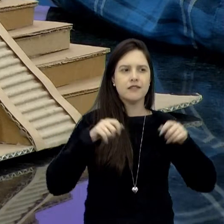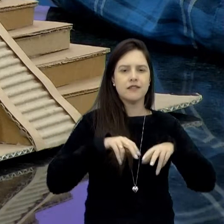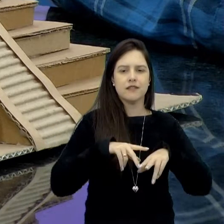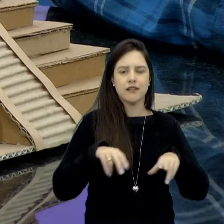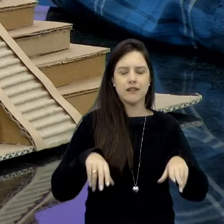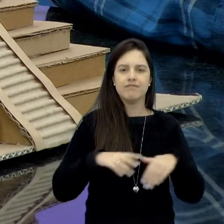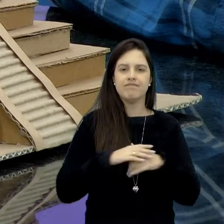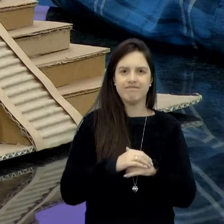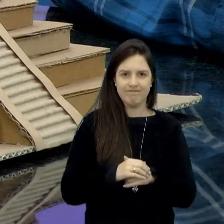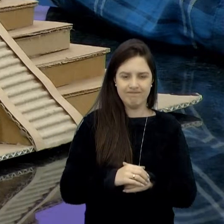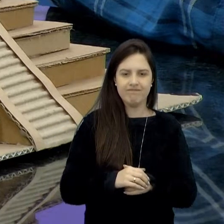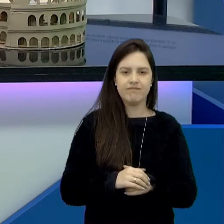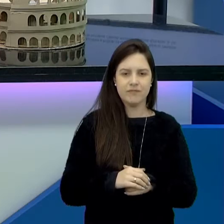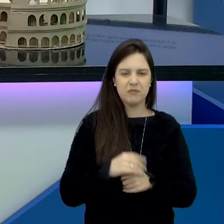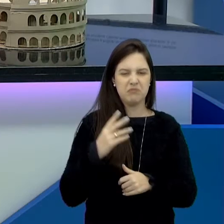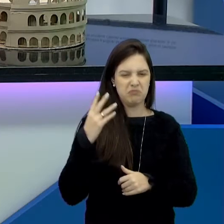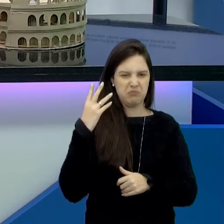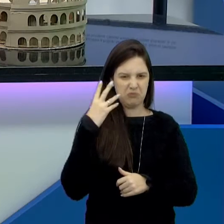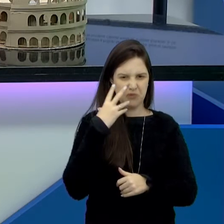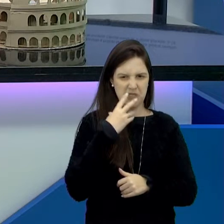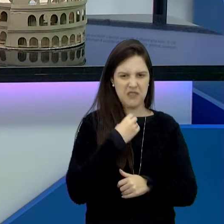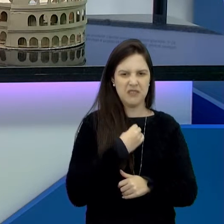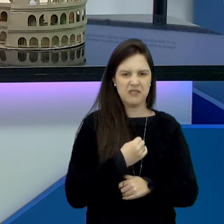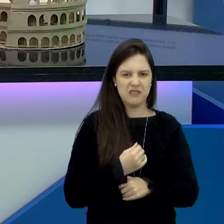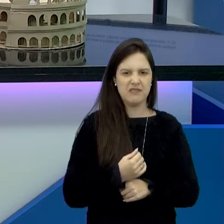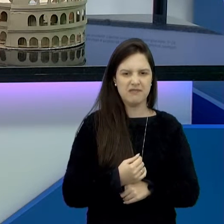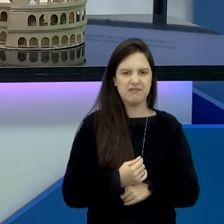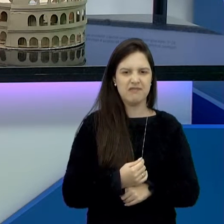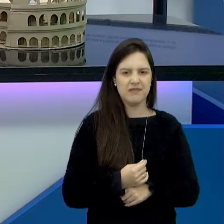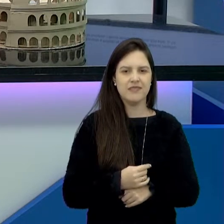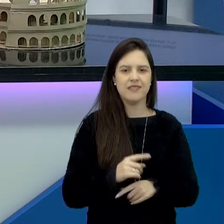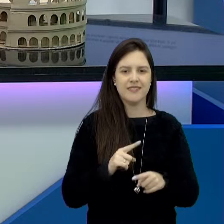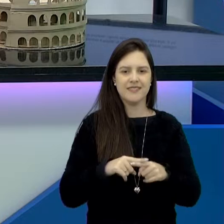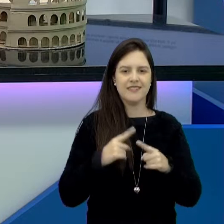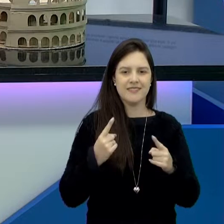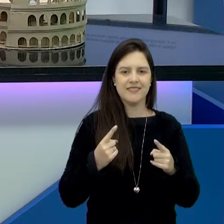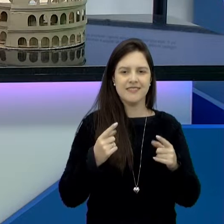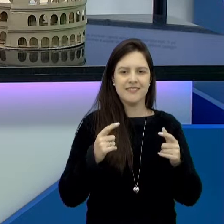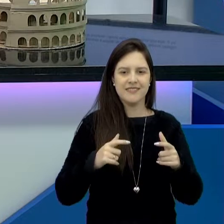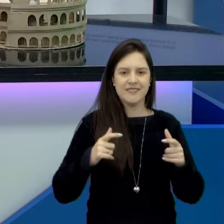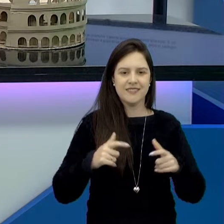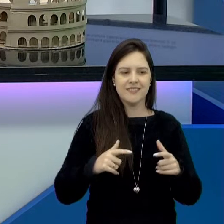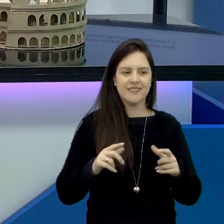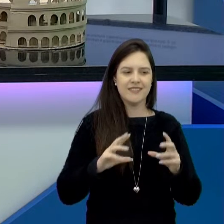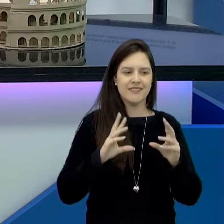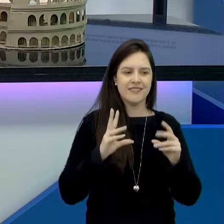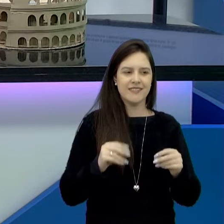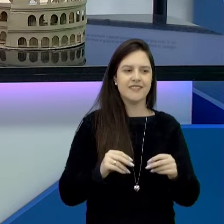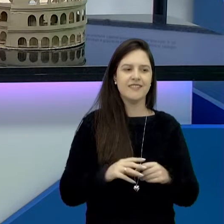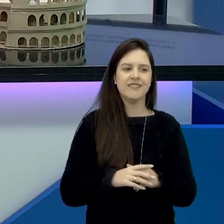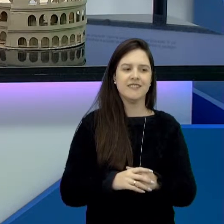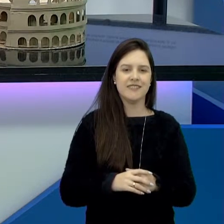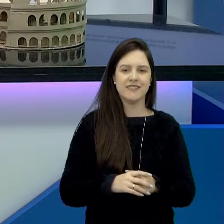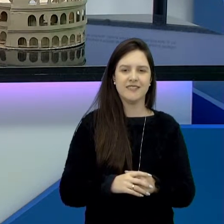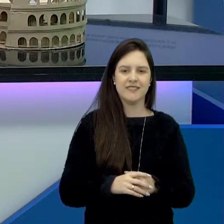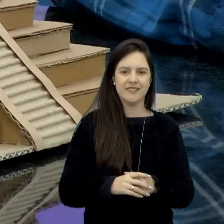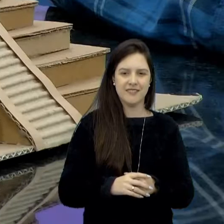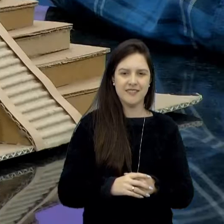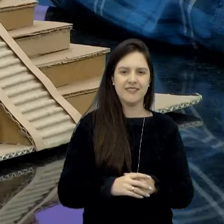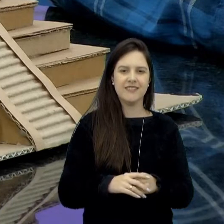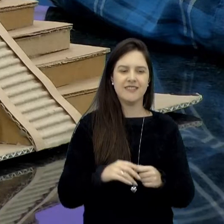maia. Muito bonita. Muito bonita, né? Diz a lenda, né, maia, que a serpente emplumada, ela vinha descendo